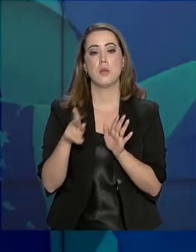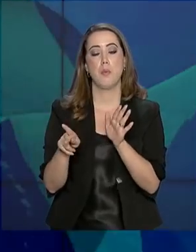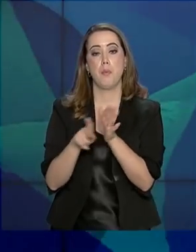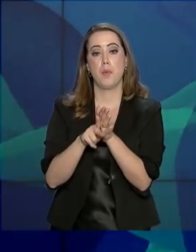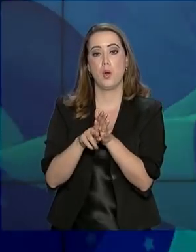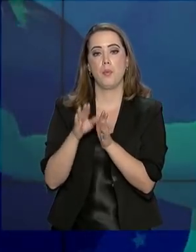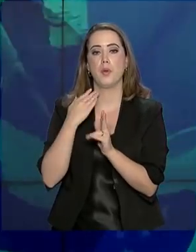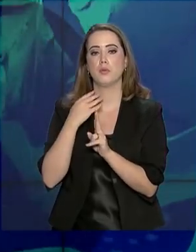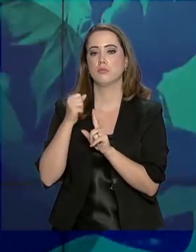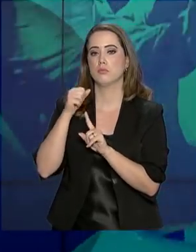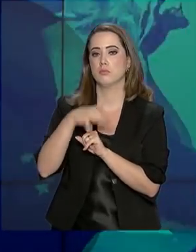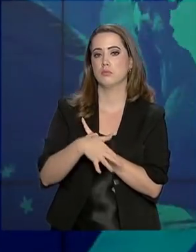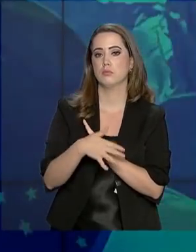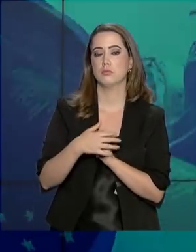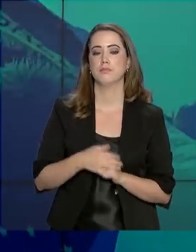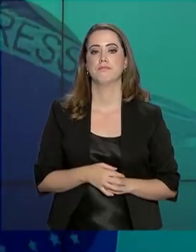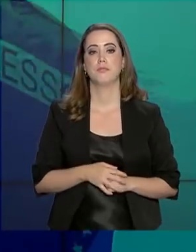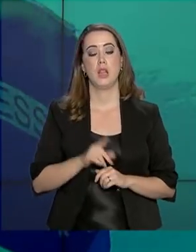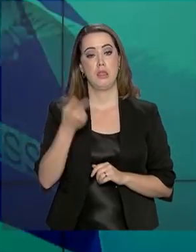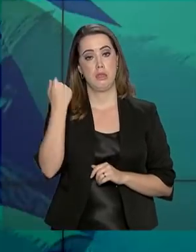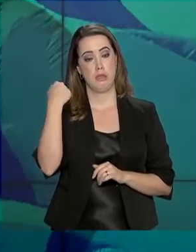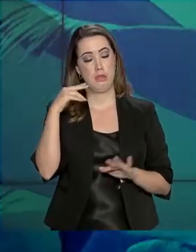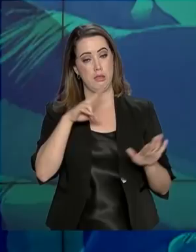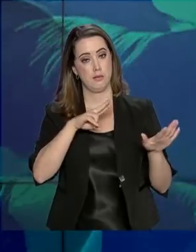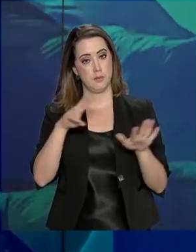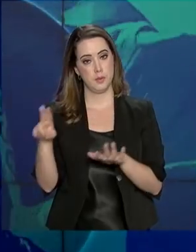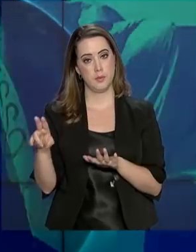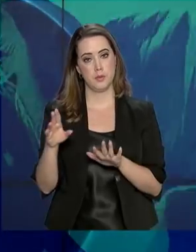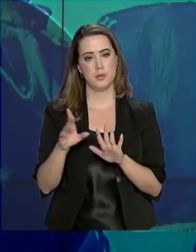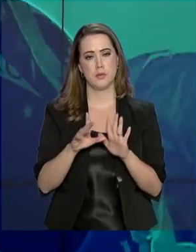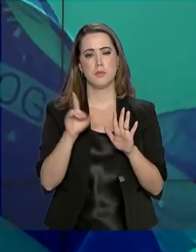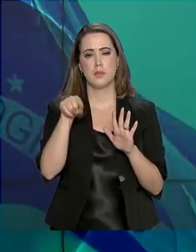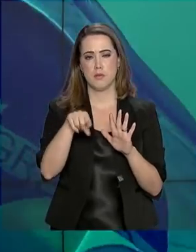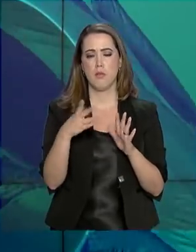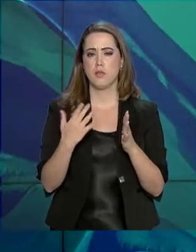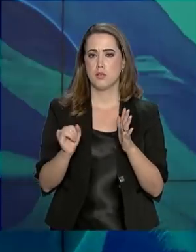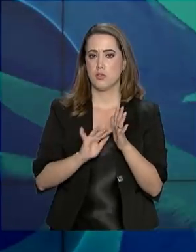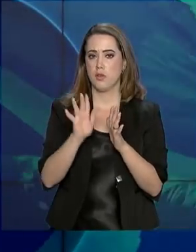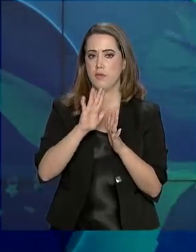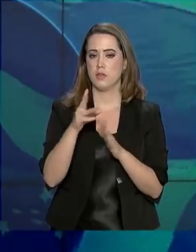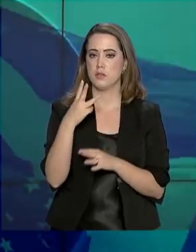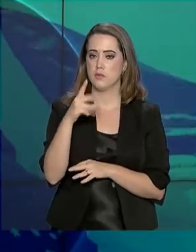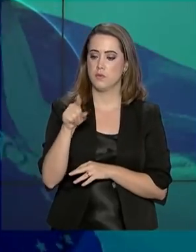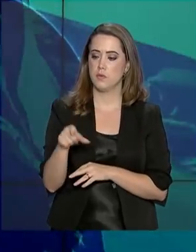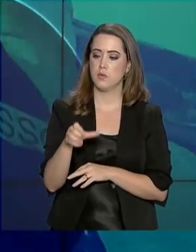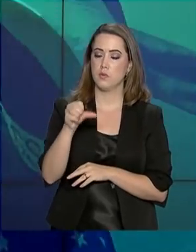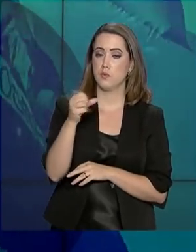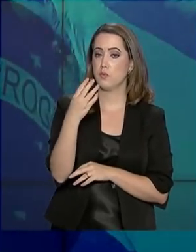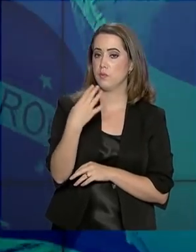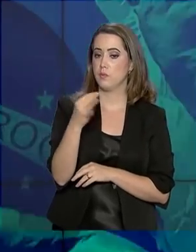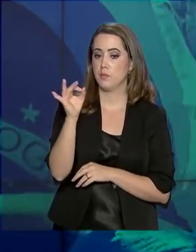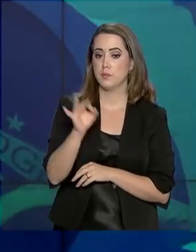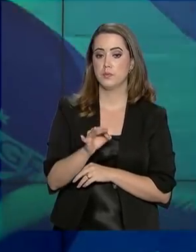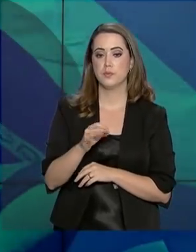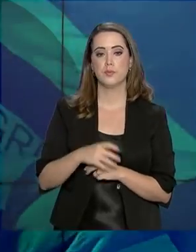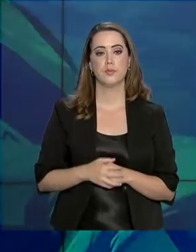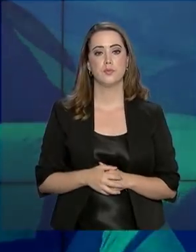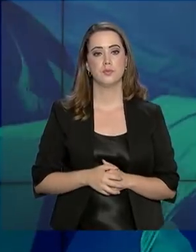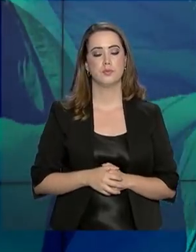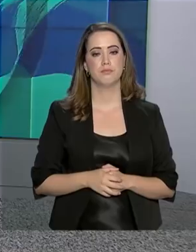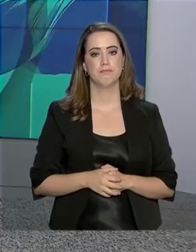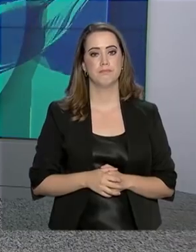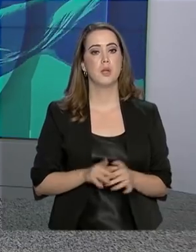focos do Banco Central na semana passada a prão visão era de que a inflação fechasse em 3,94